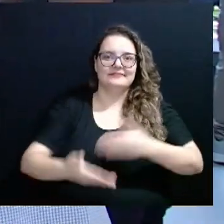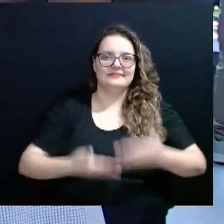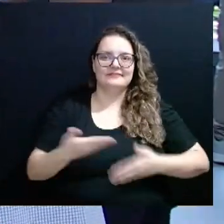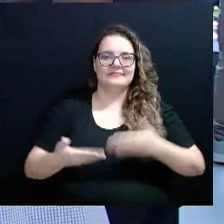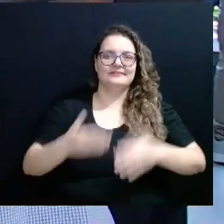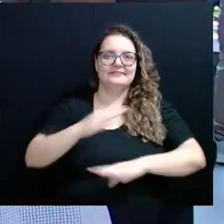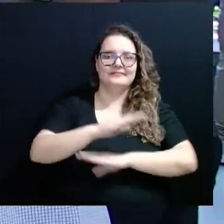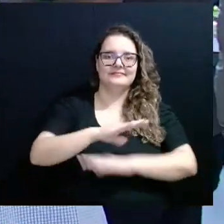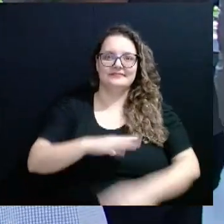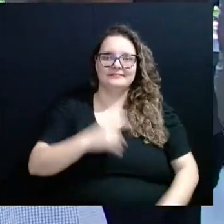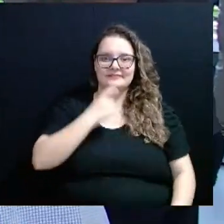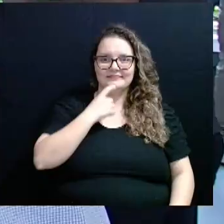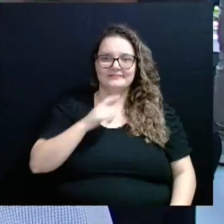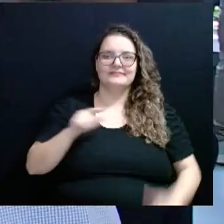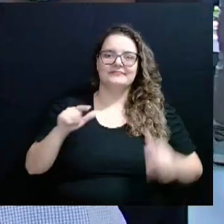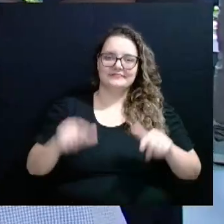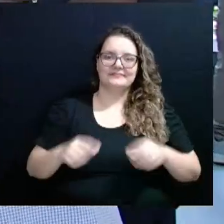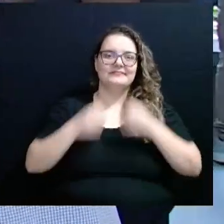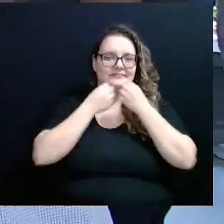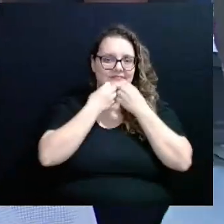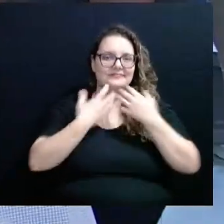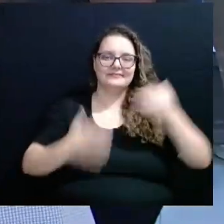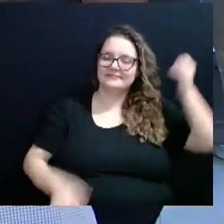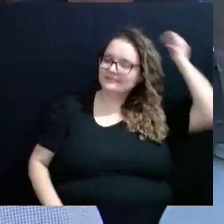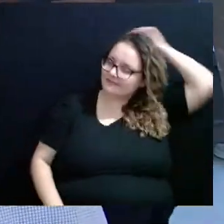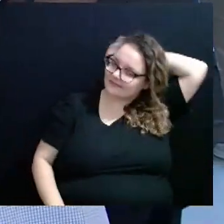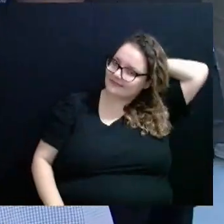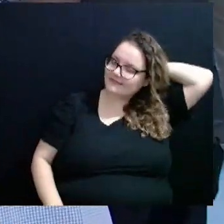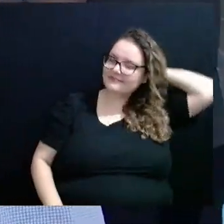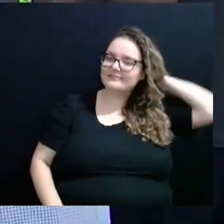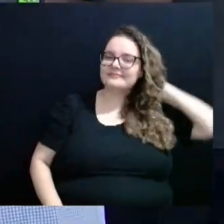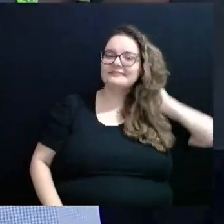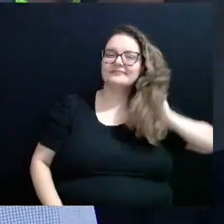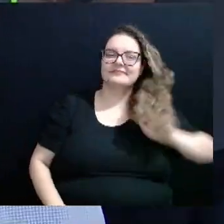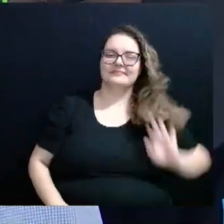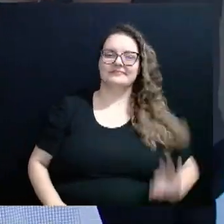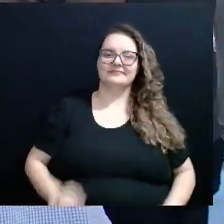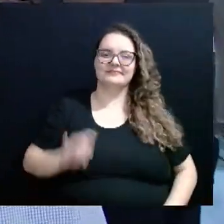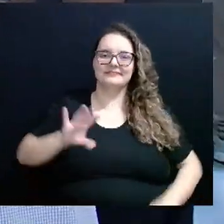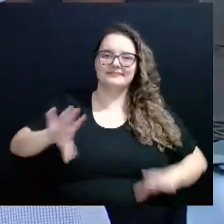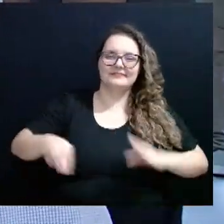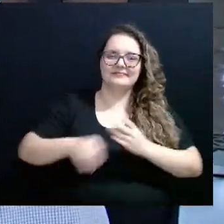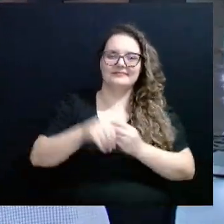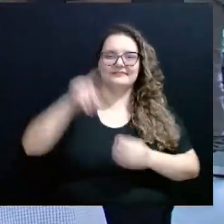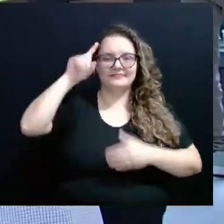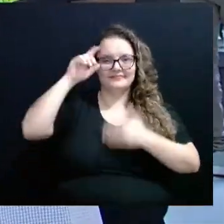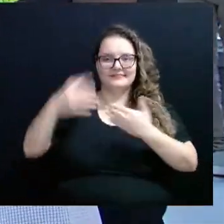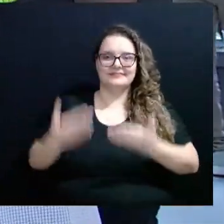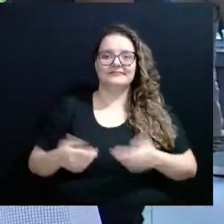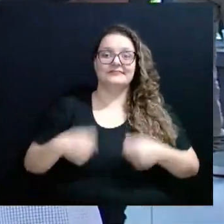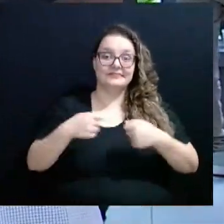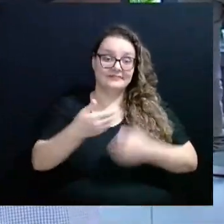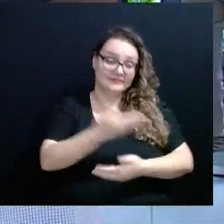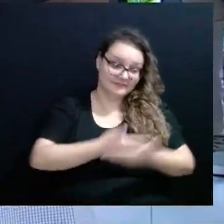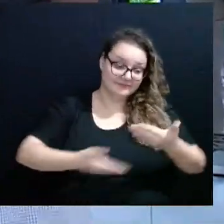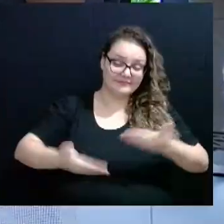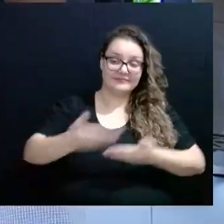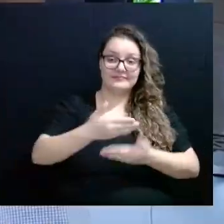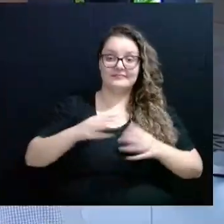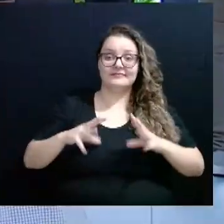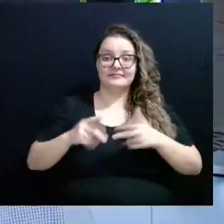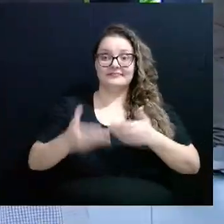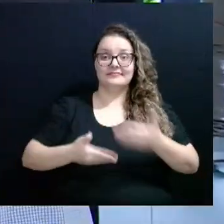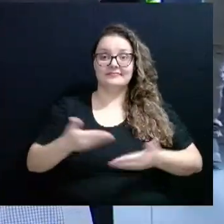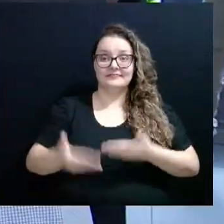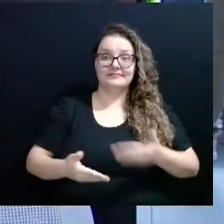ambiente muito bom e só tem a acrescentar aí para o nosso dia a dia. A gente precisa integrar, né, e fazer com que todos os servidores, todos os